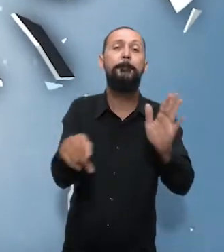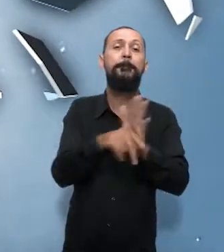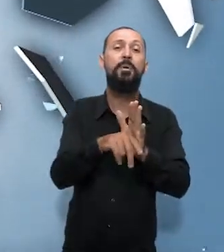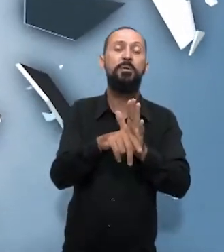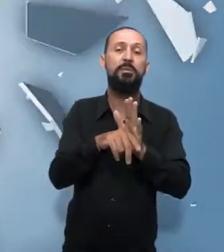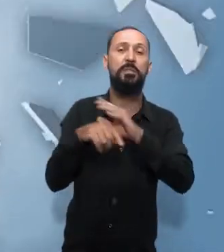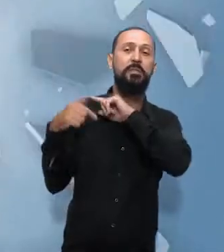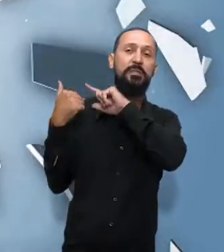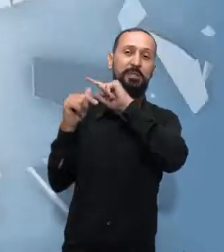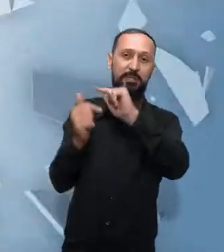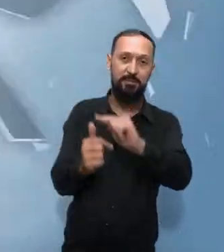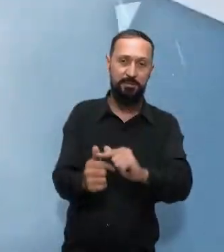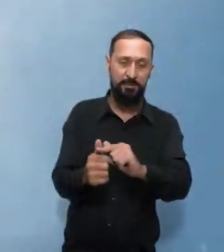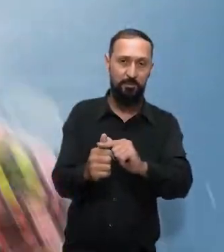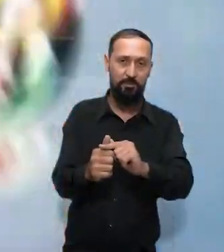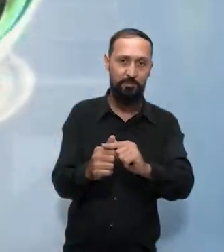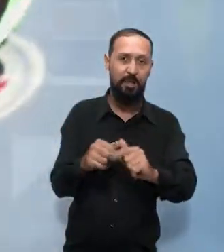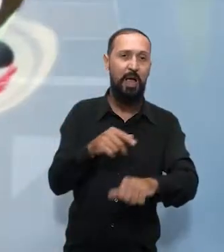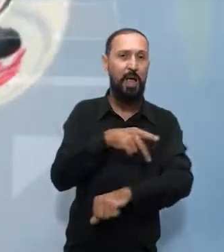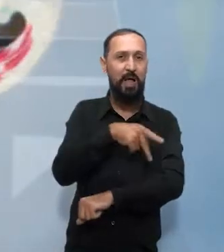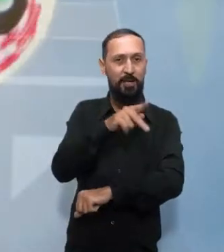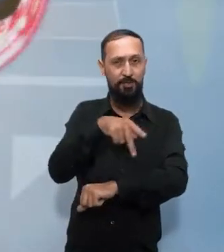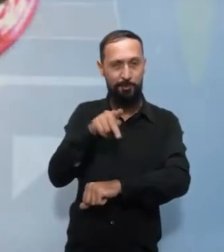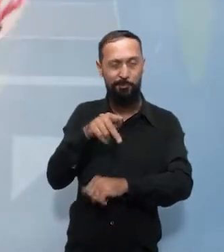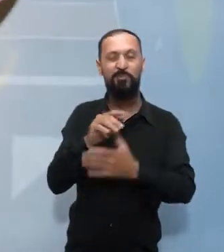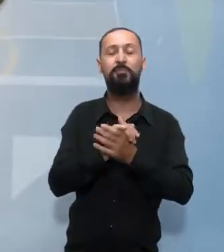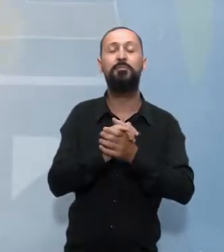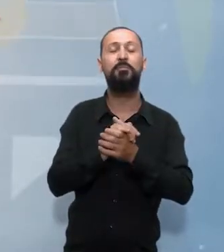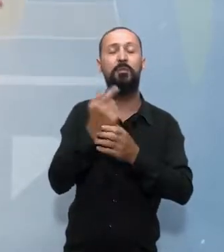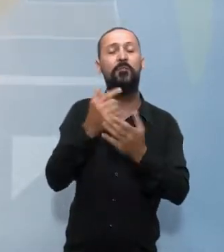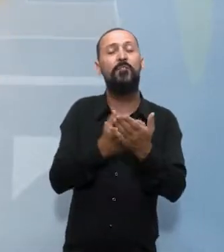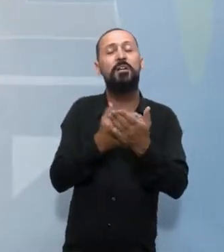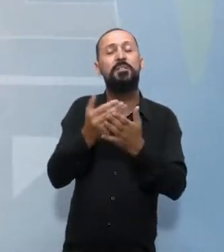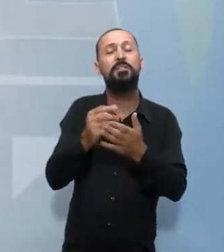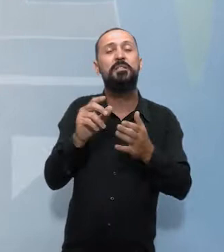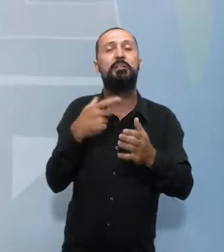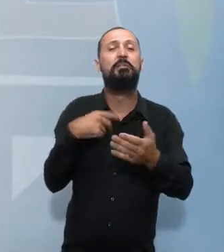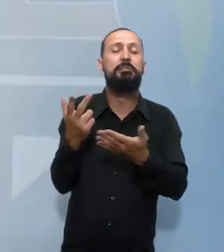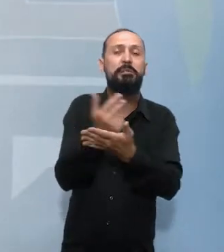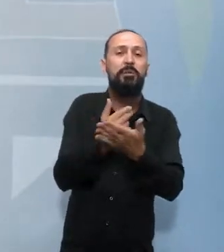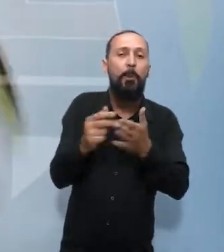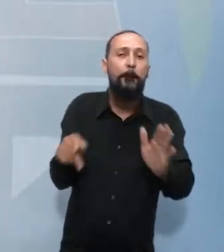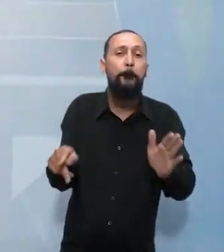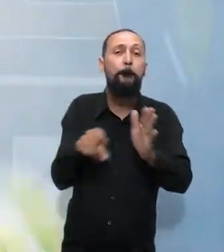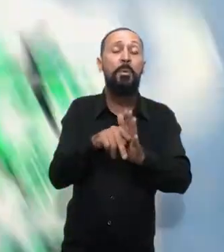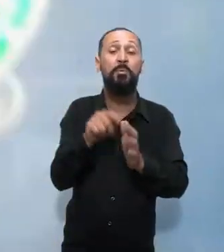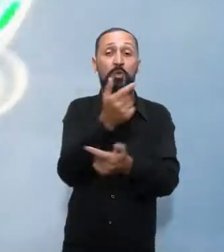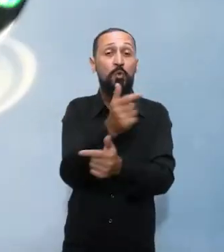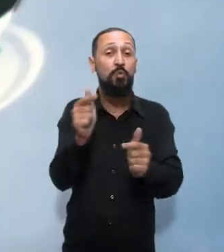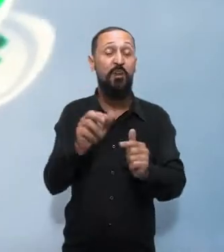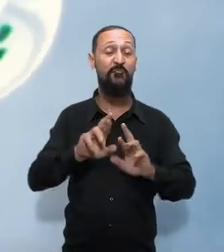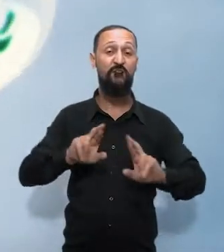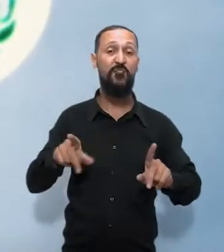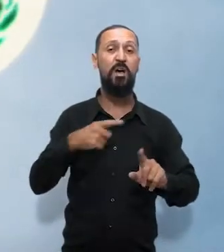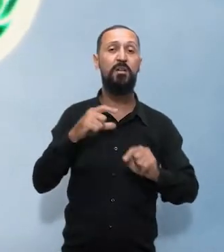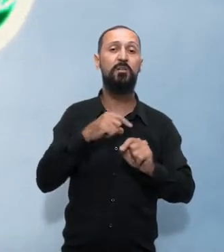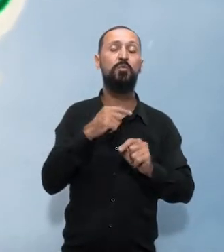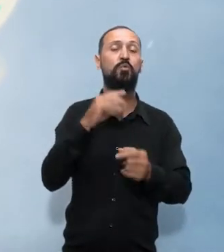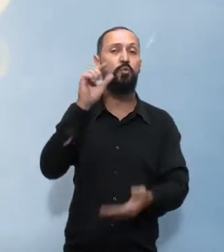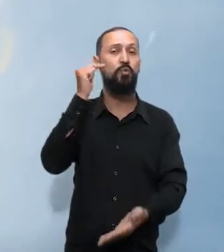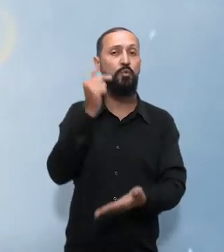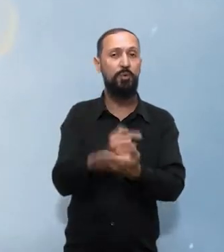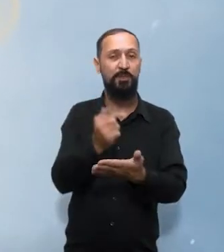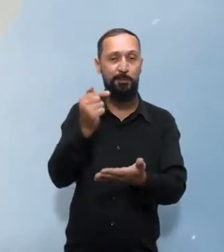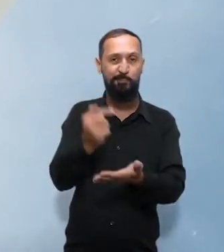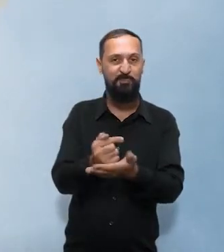abstrações geométricas e tradições visuais Cadiuel. Ele passou a criar sua obra com elementos formais que não se desviassem